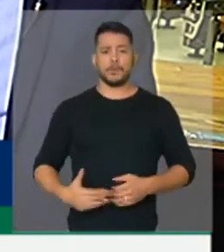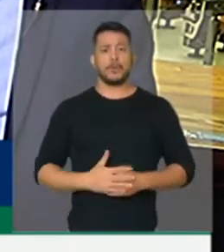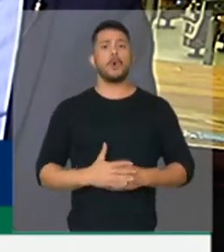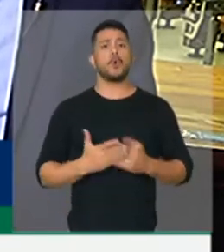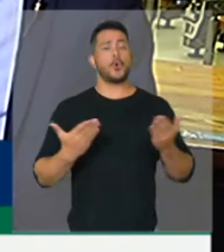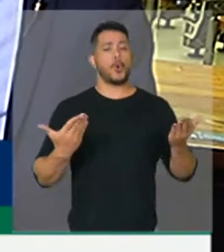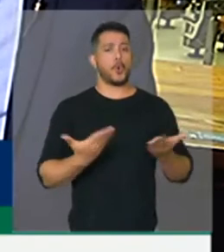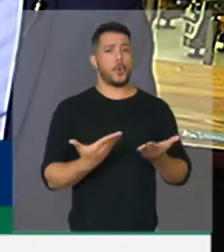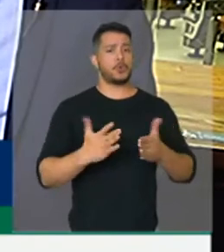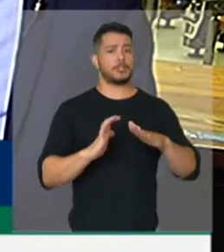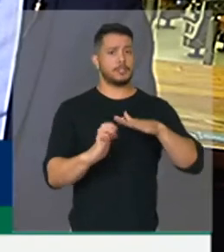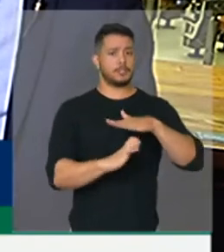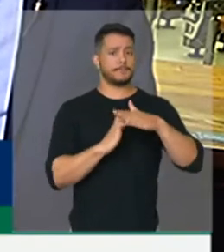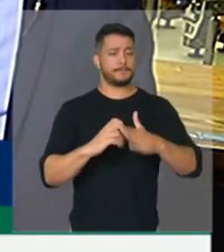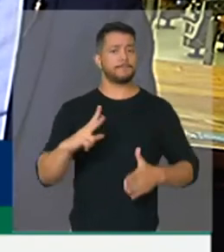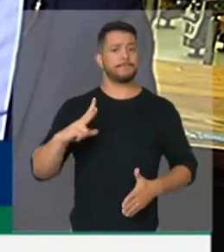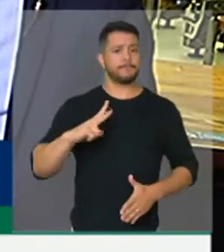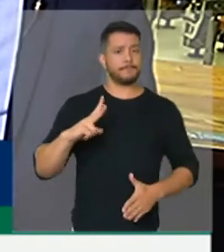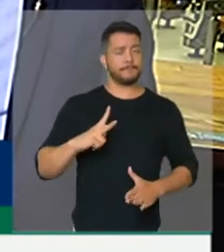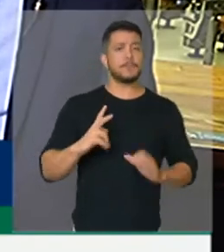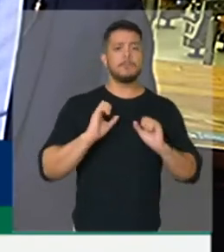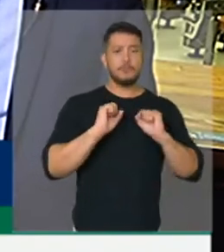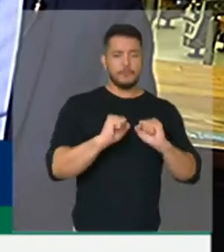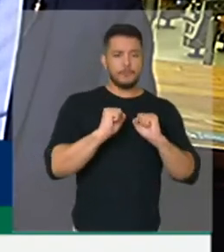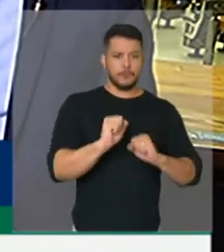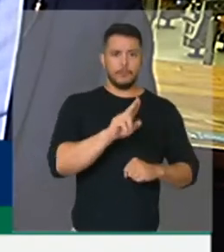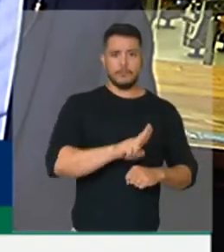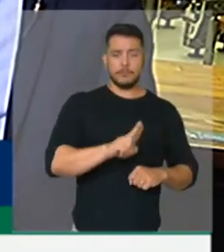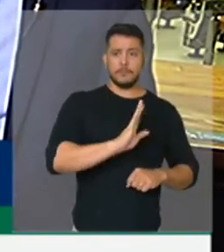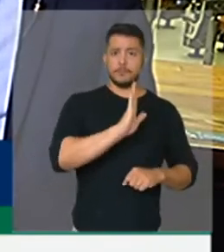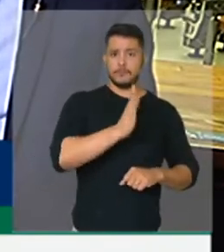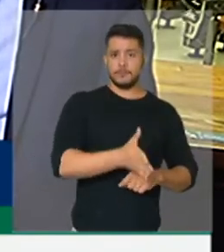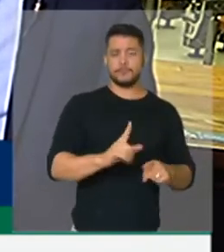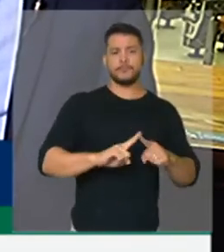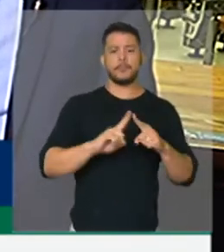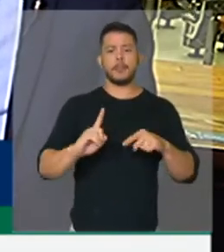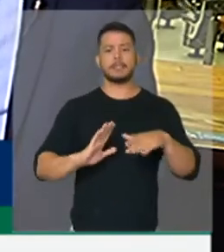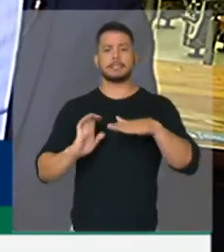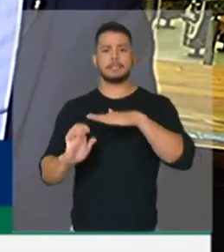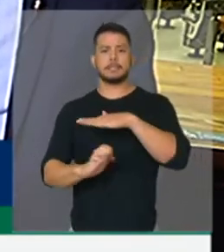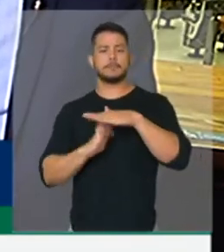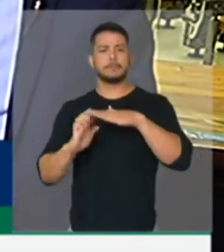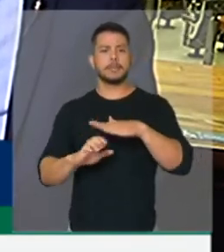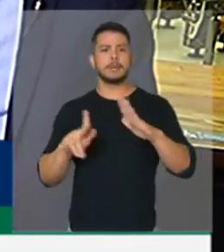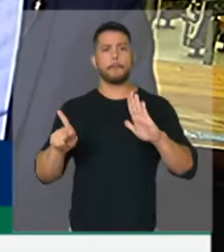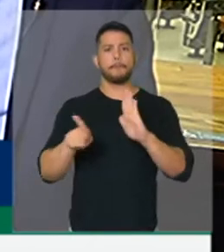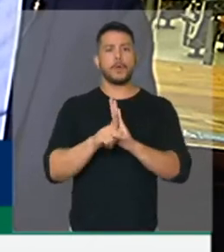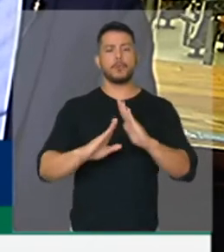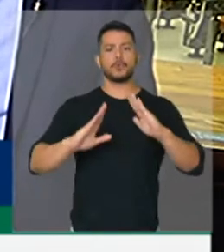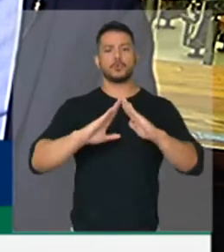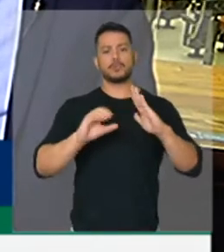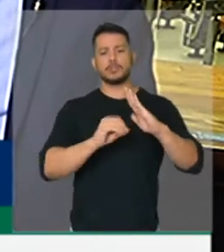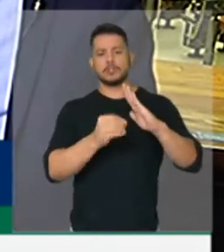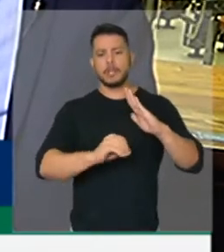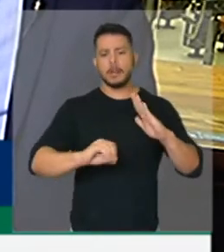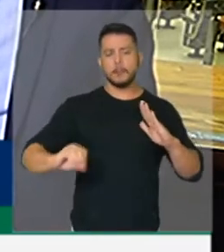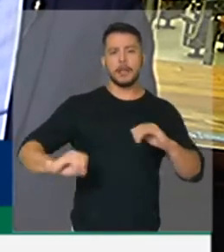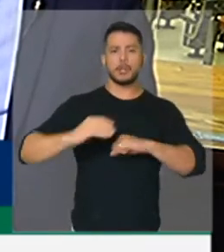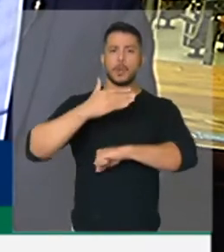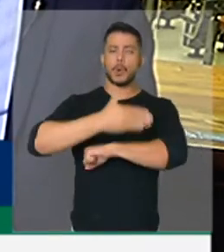privadas, só que essas concessionárias de serviços públicos, ou seja, empresas de saneamento, de rodovias,